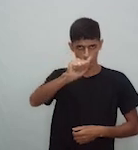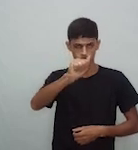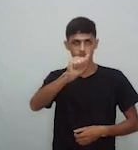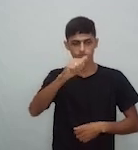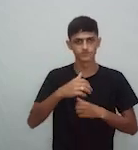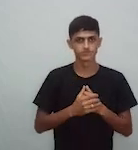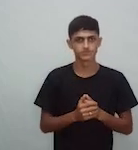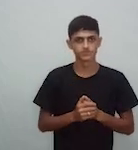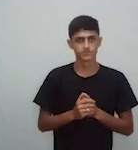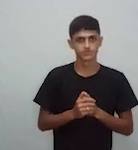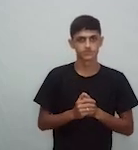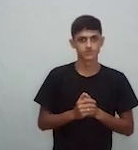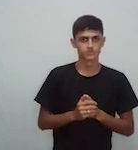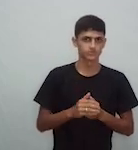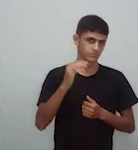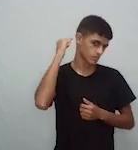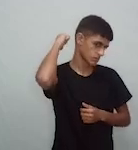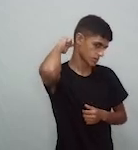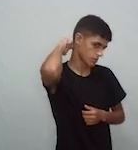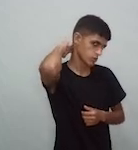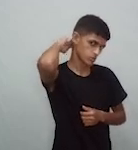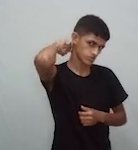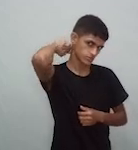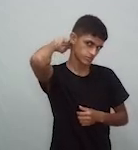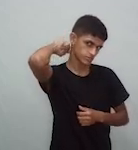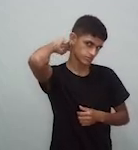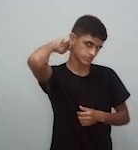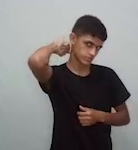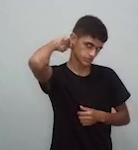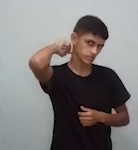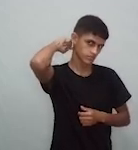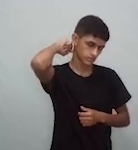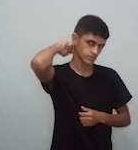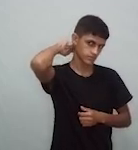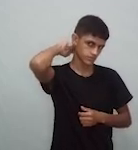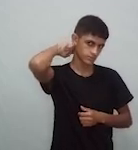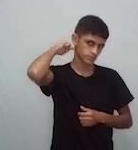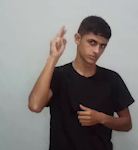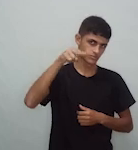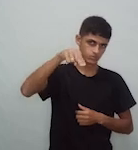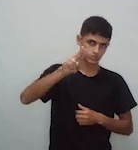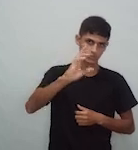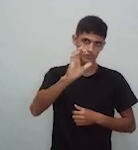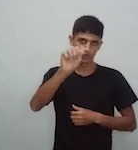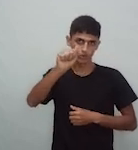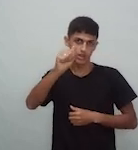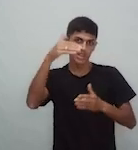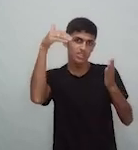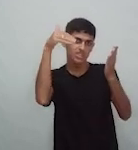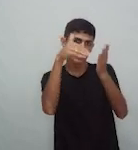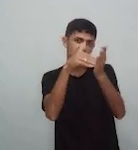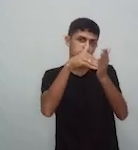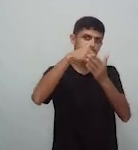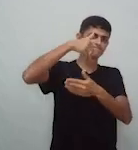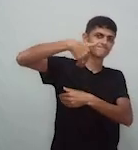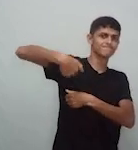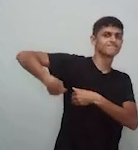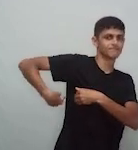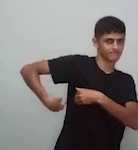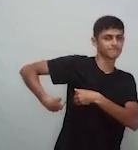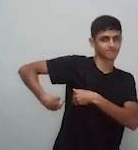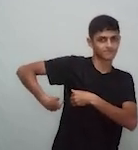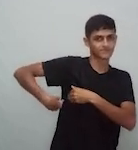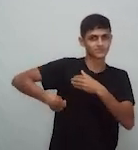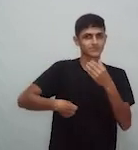do encéfalo, ela vem aqui de trás, desde a nossa nuca, ela sai do encéfalo, ela vem dessa parte aqui de trás da nossa nuca e vai até o final da nossa coluna vertebral. Então, a